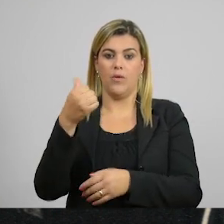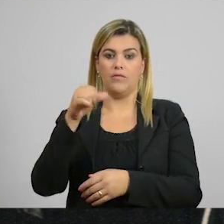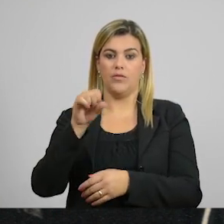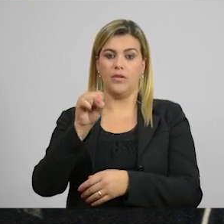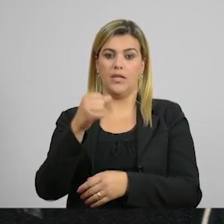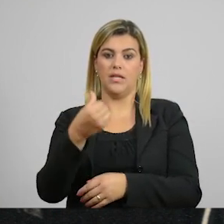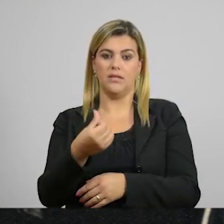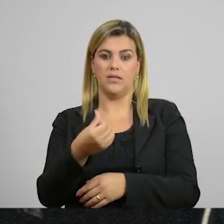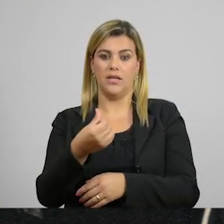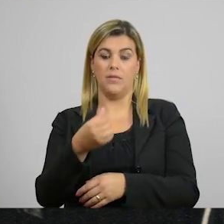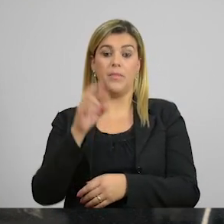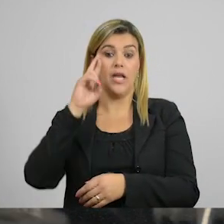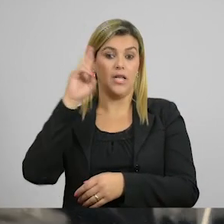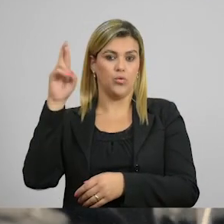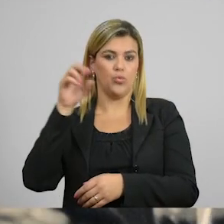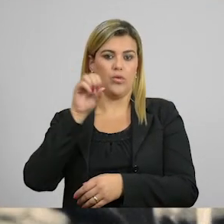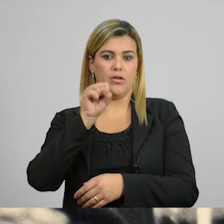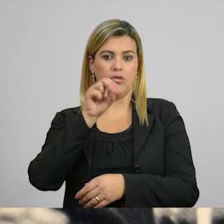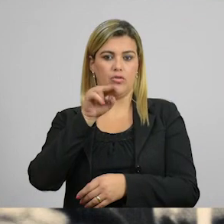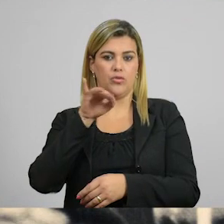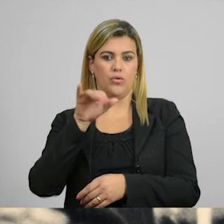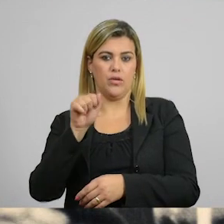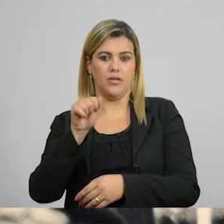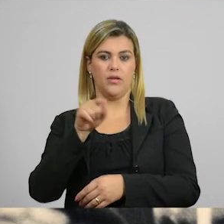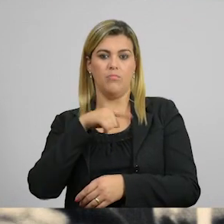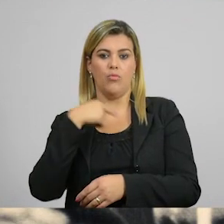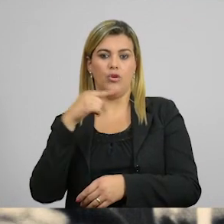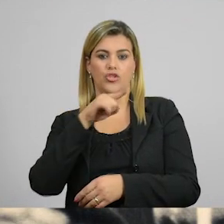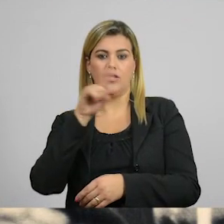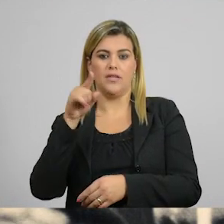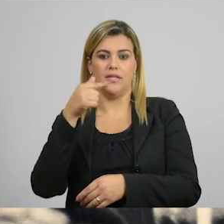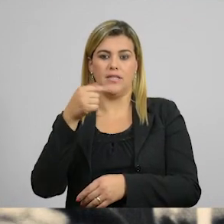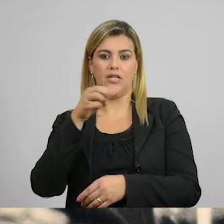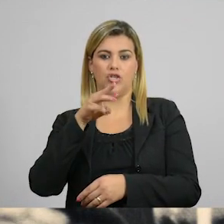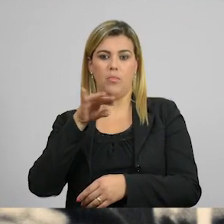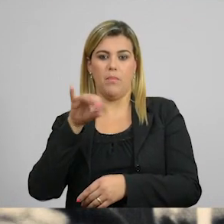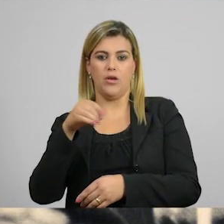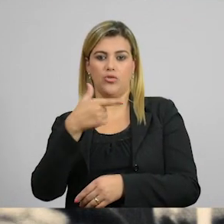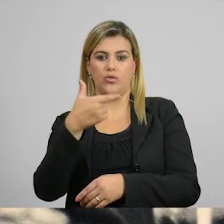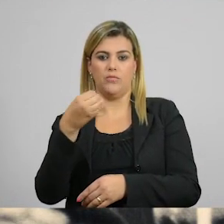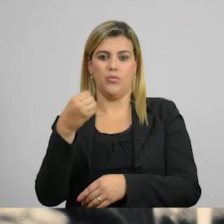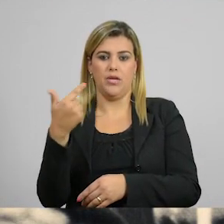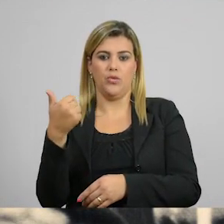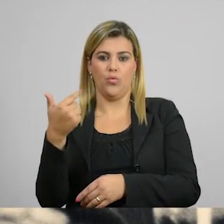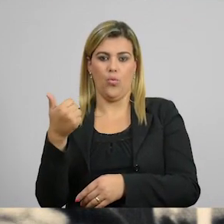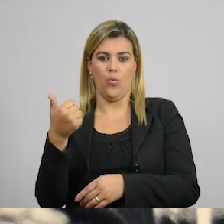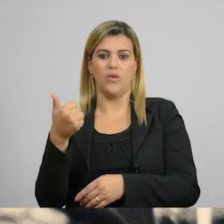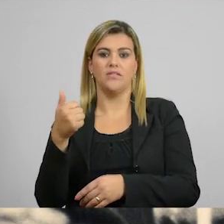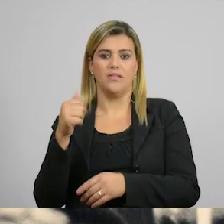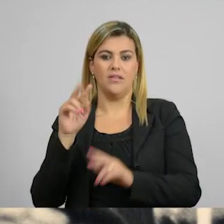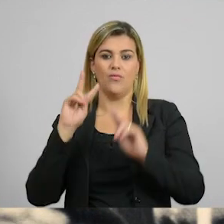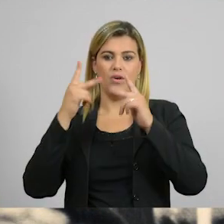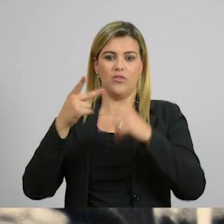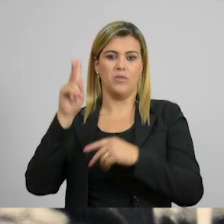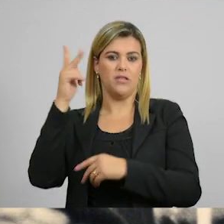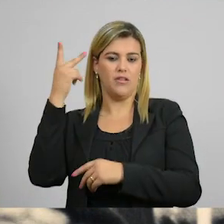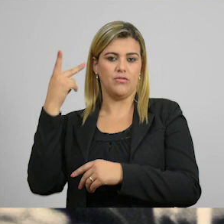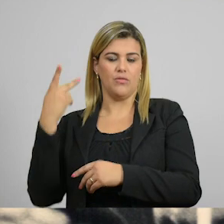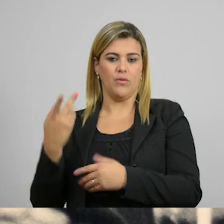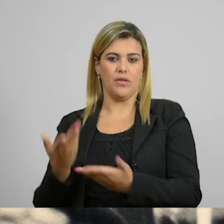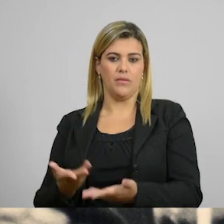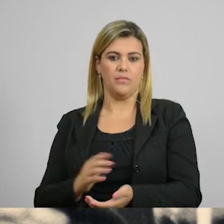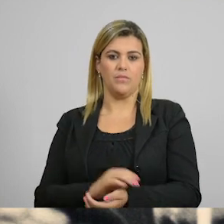a 1986. Doutora Sônia faleceu em 7 de maio de 2012,